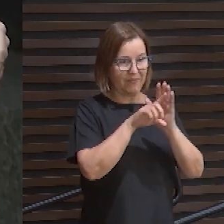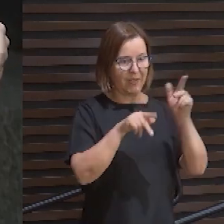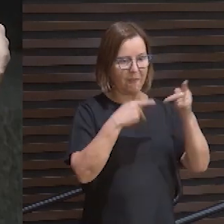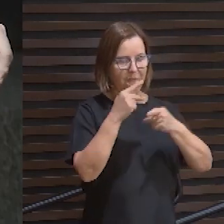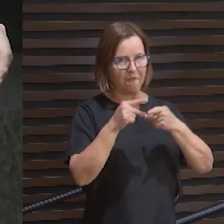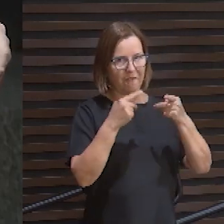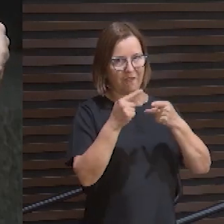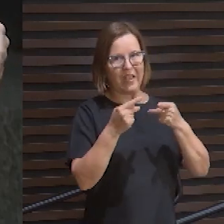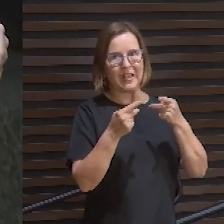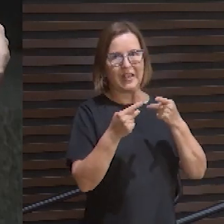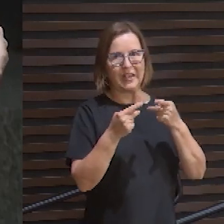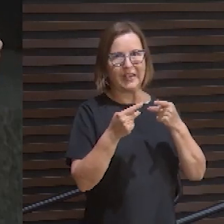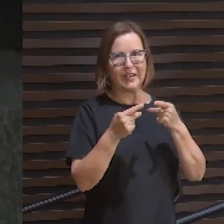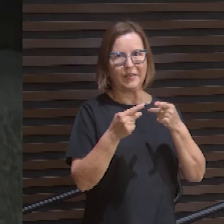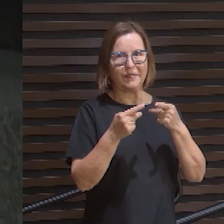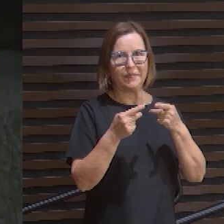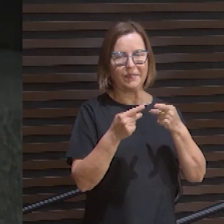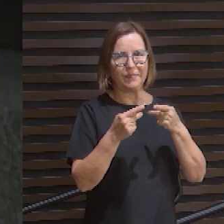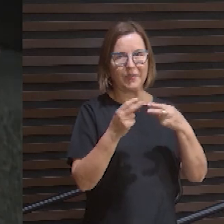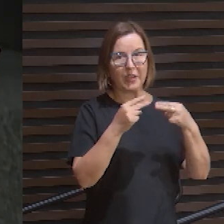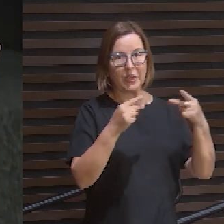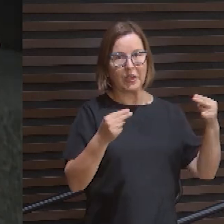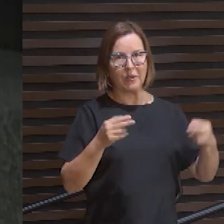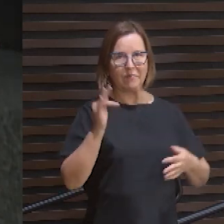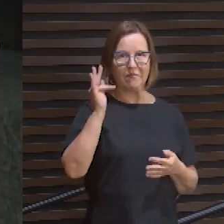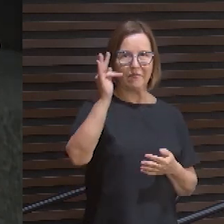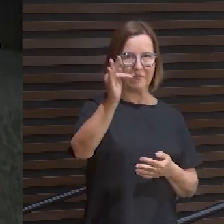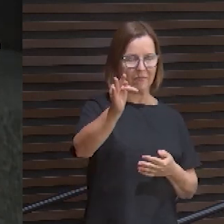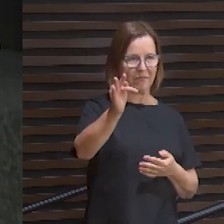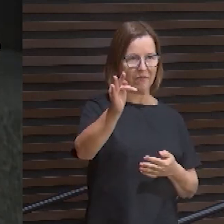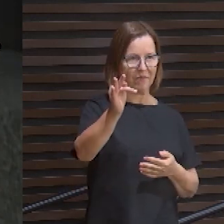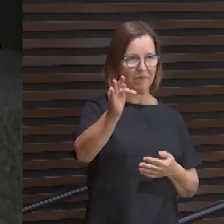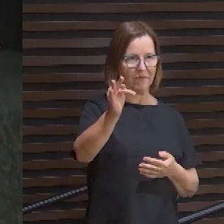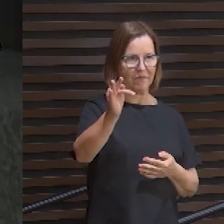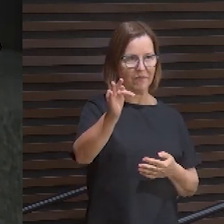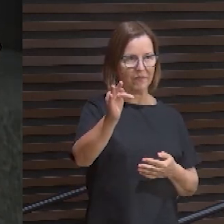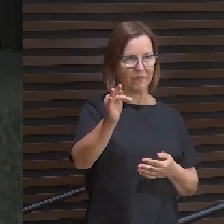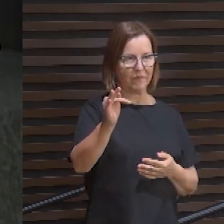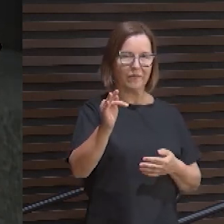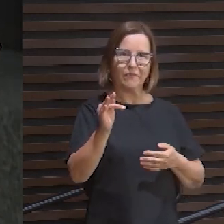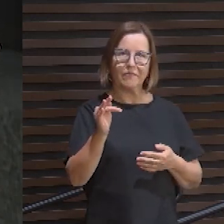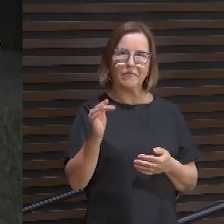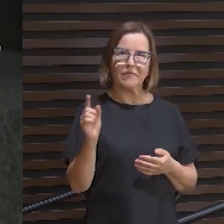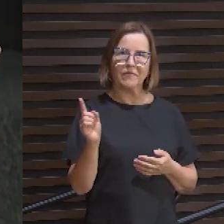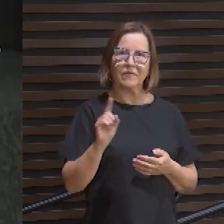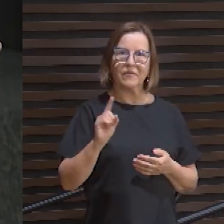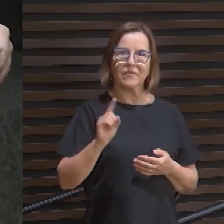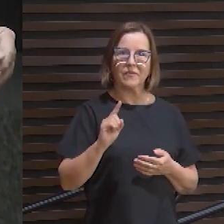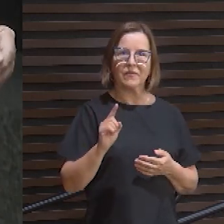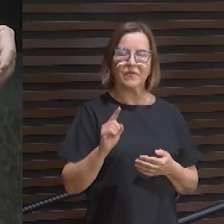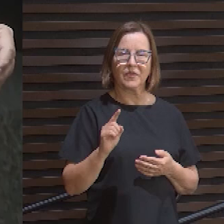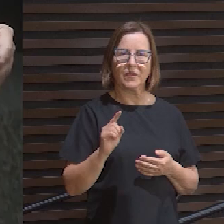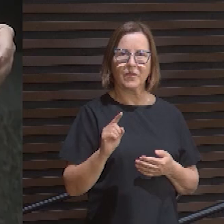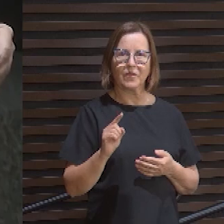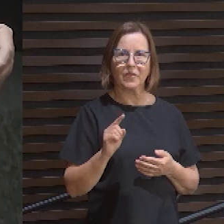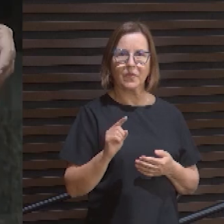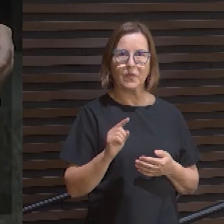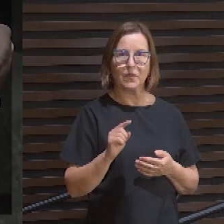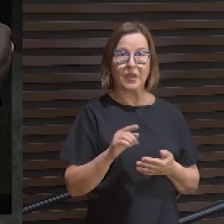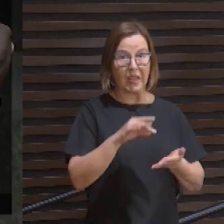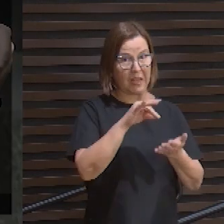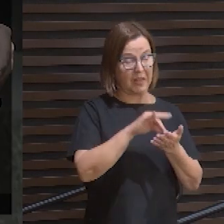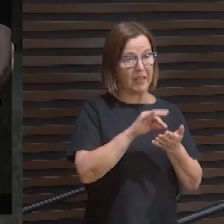sombra dos bens vindouros, não a imagem real das